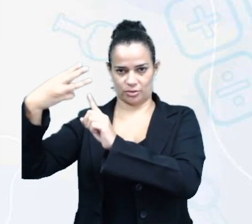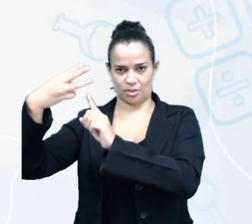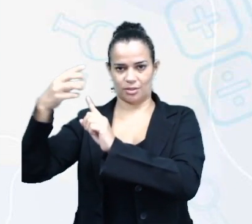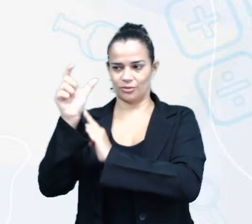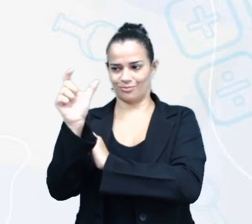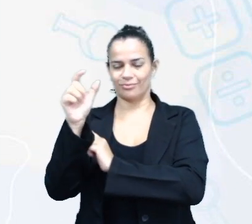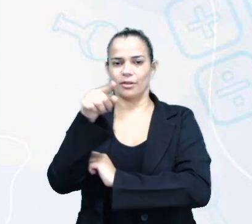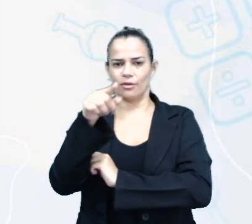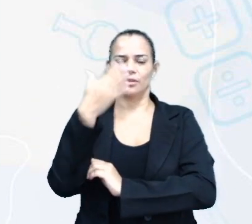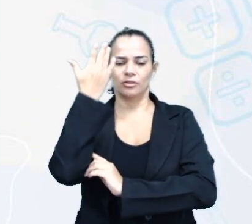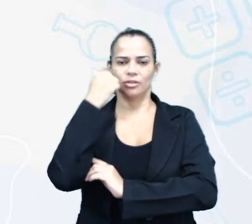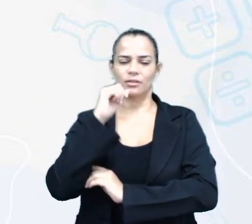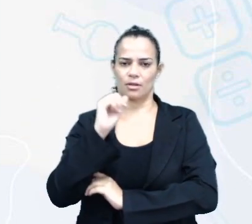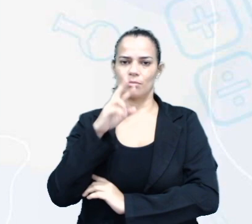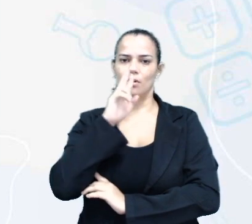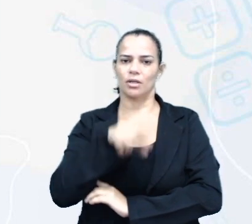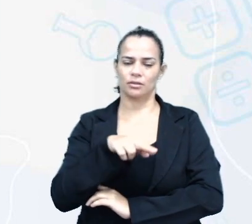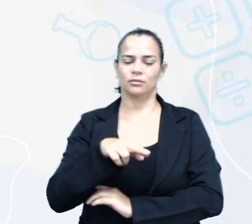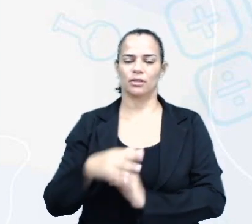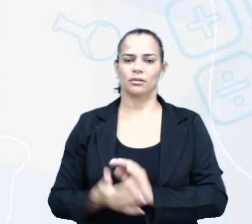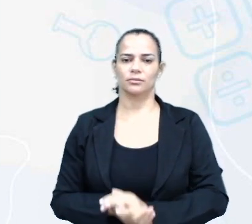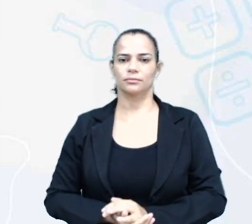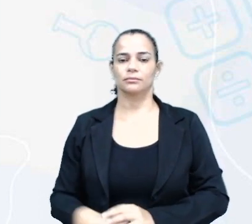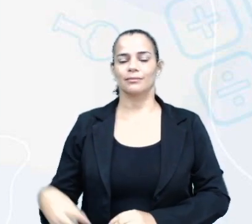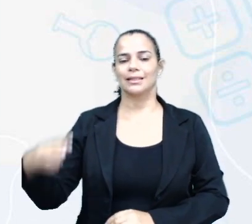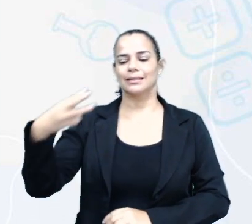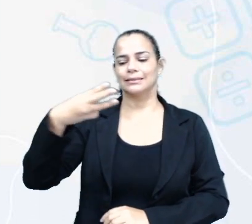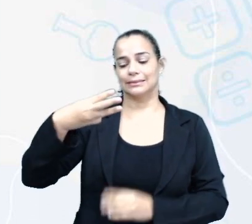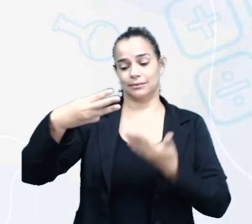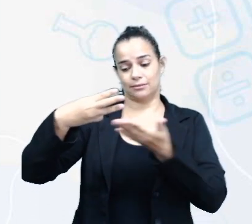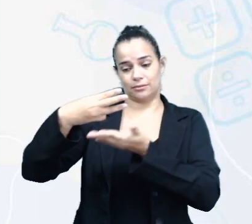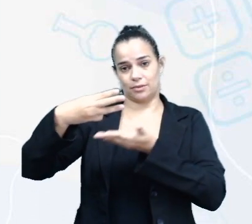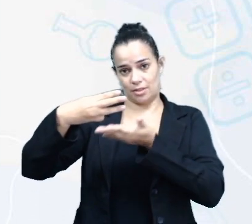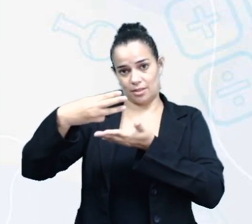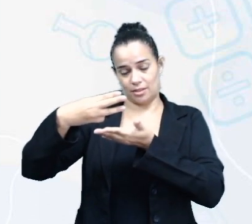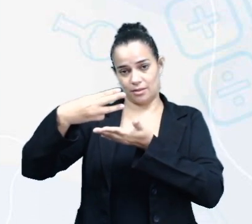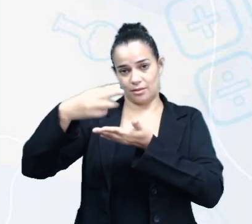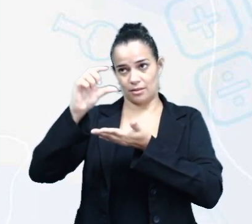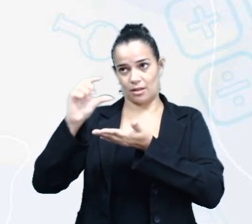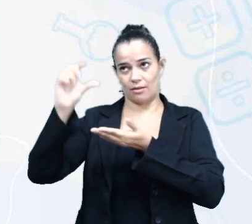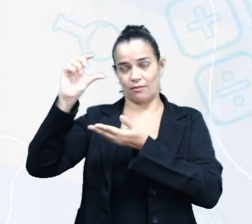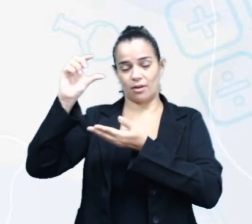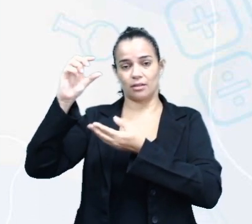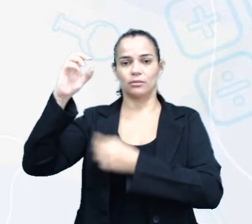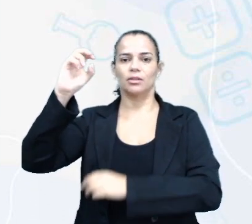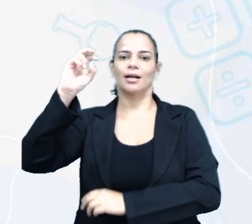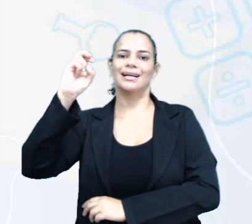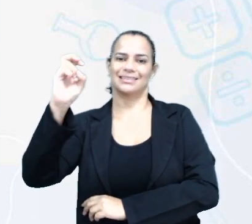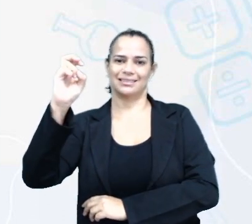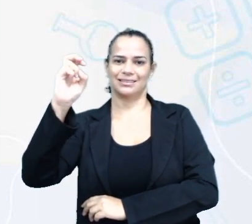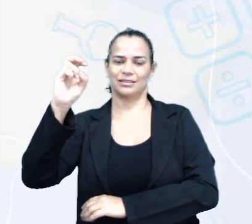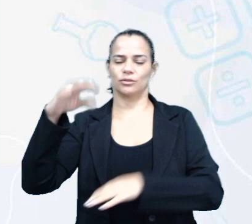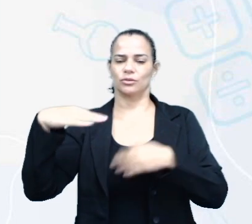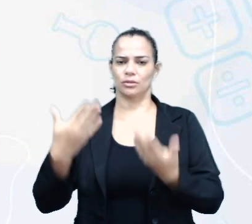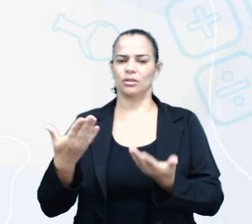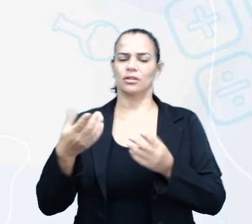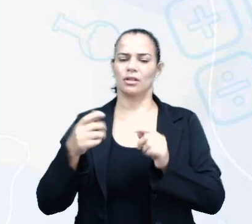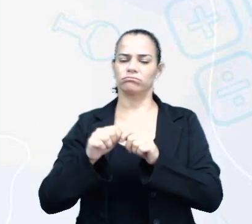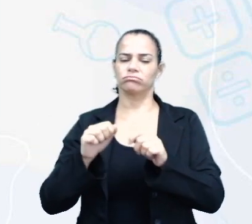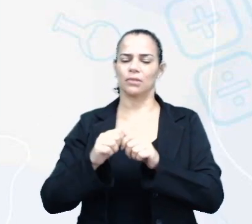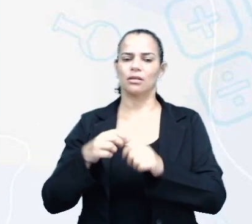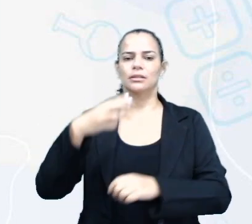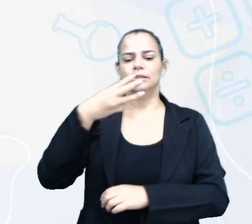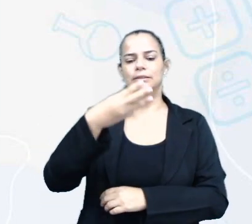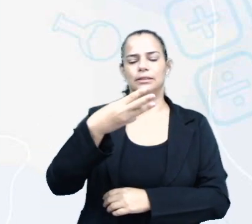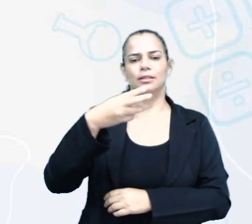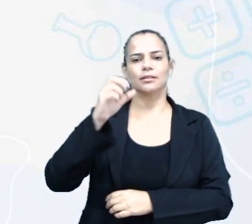sabe o resultado. O resultado vai ser 3 elevado a 5, porque 2 mais 3 dá 5. E se eu quiser desenvolver o 3 elevado a